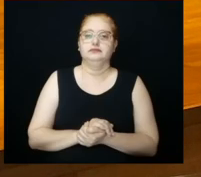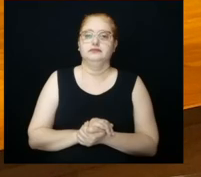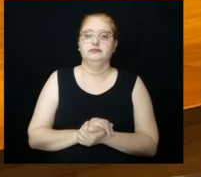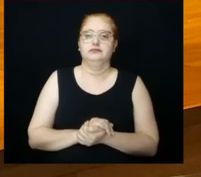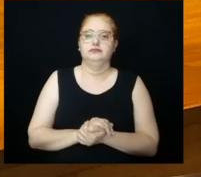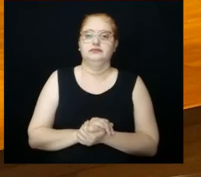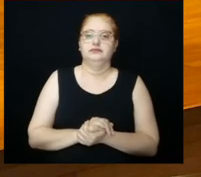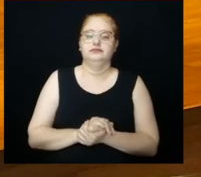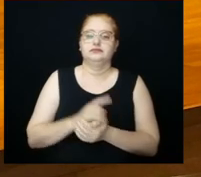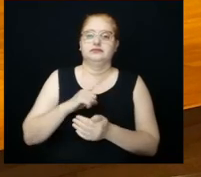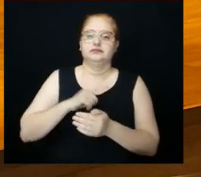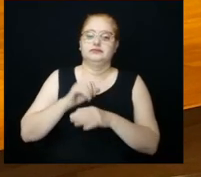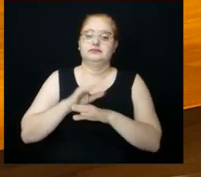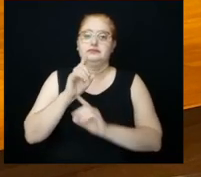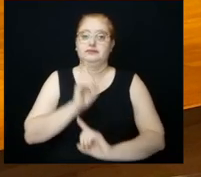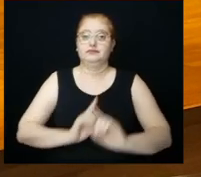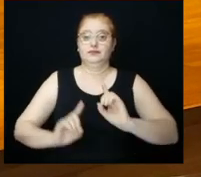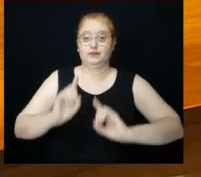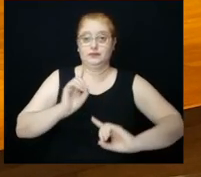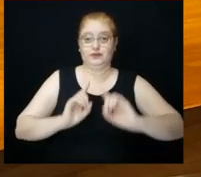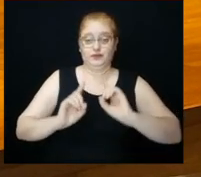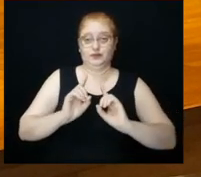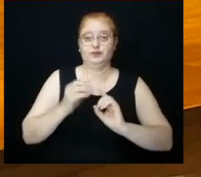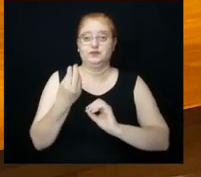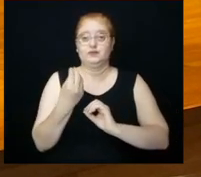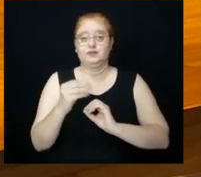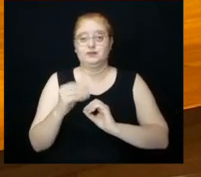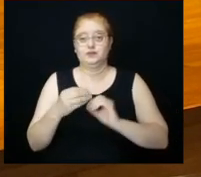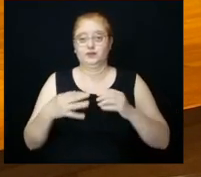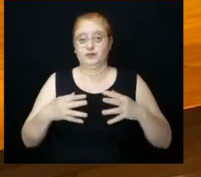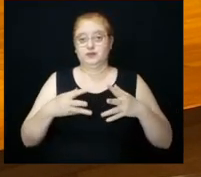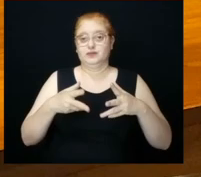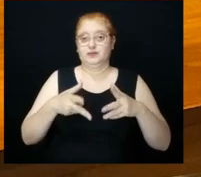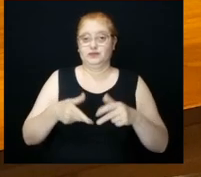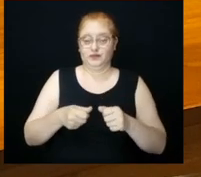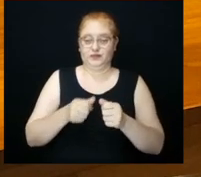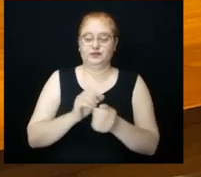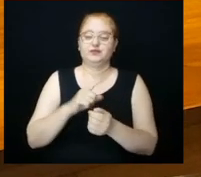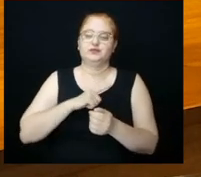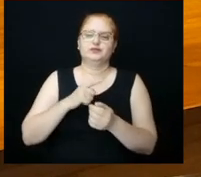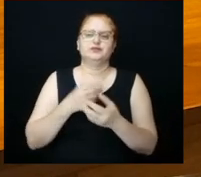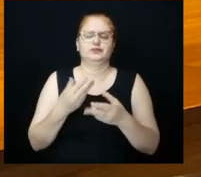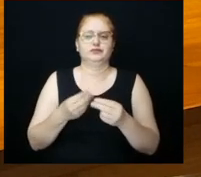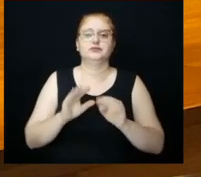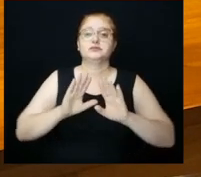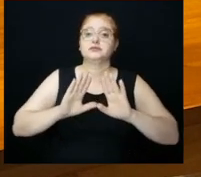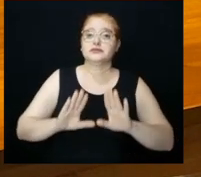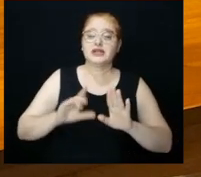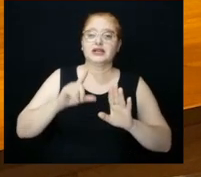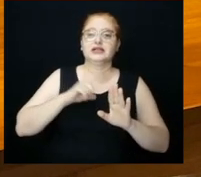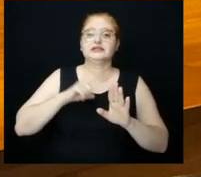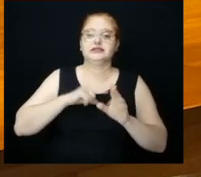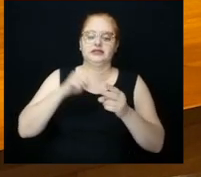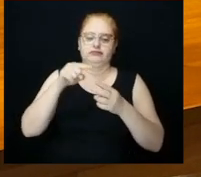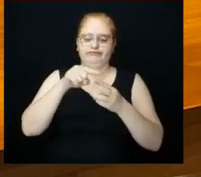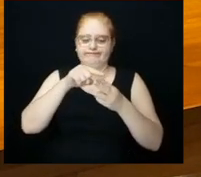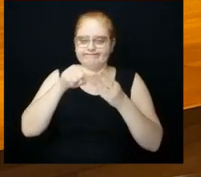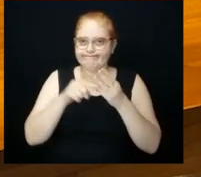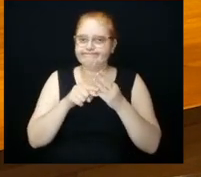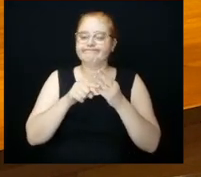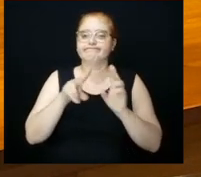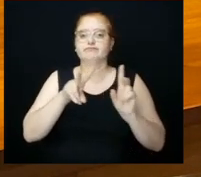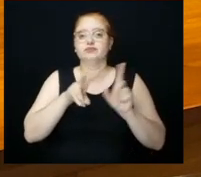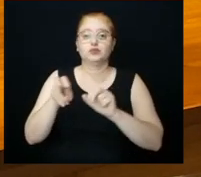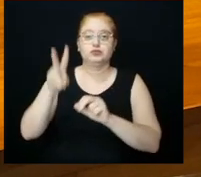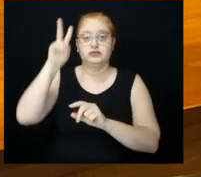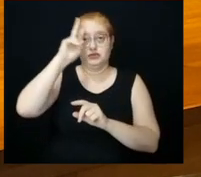Aqui mais alguns. E eu não coloquei todos, senão teria muitos, tá? Mas assim, ali em cima é uma trilogia que ele vai escrever sobre a